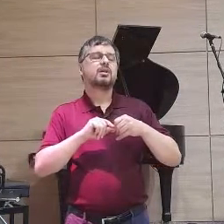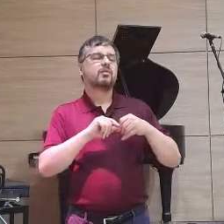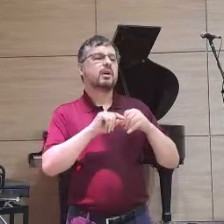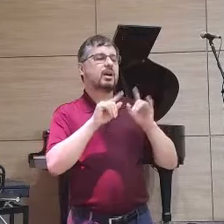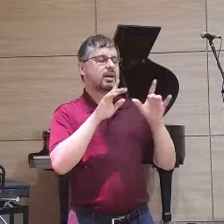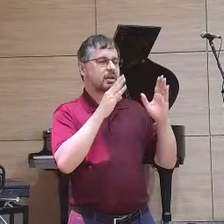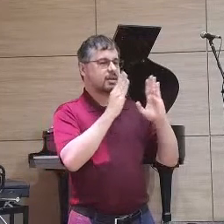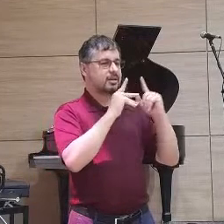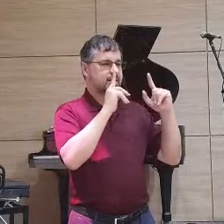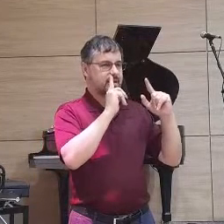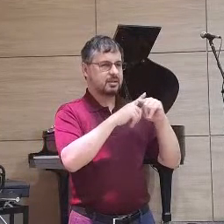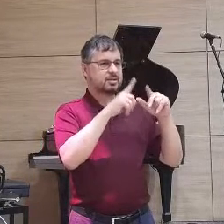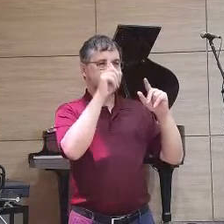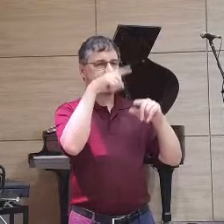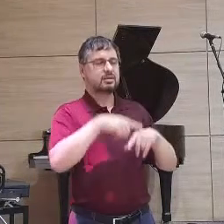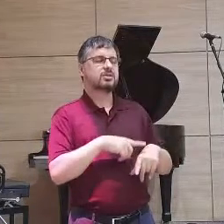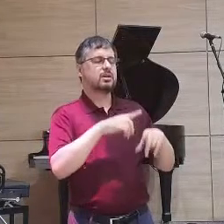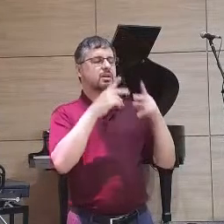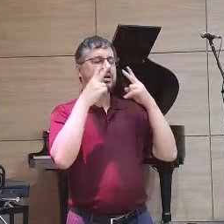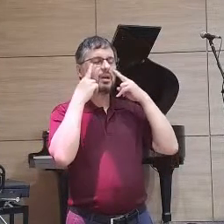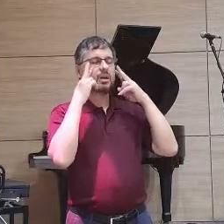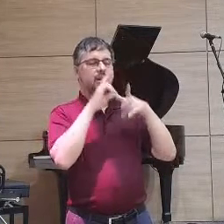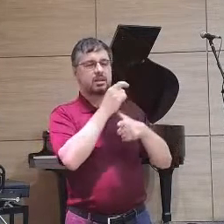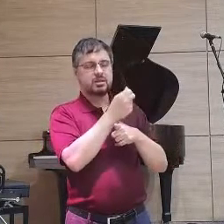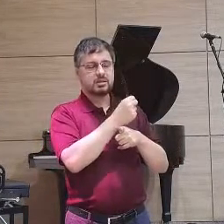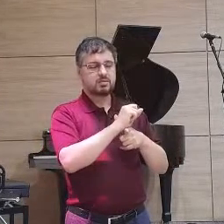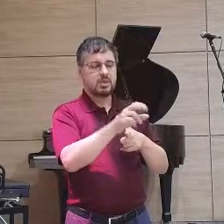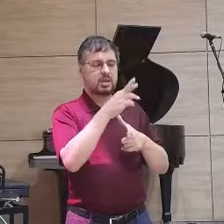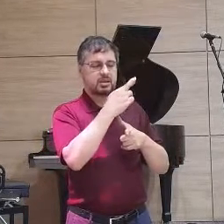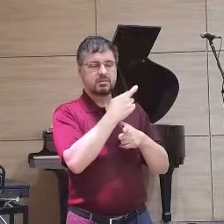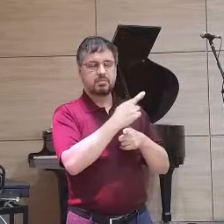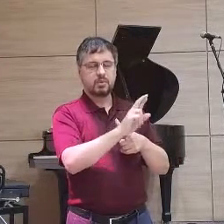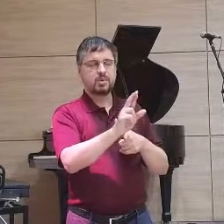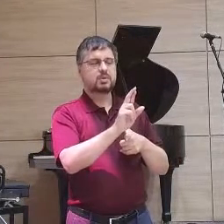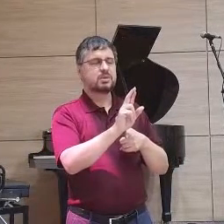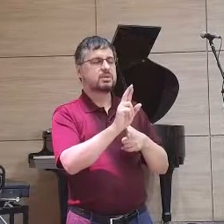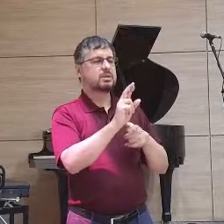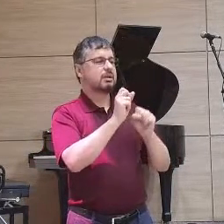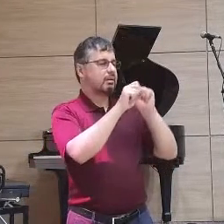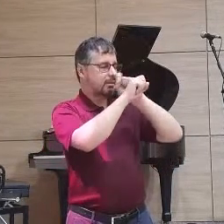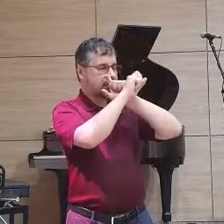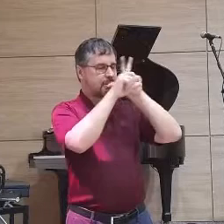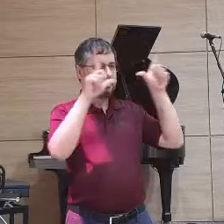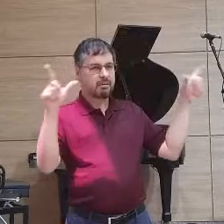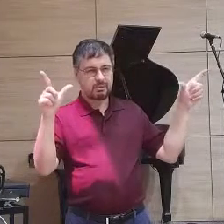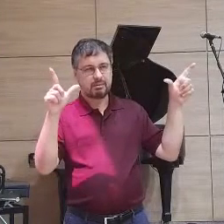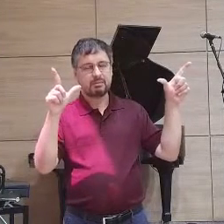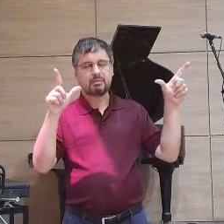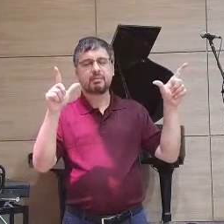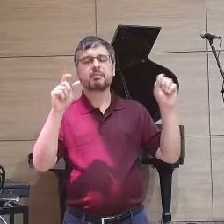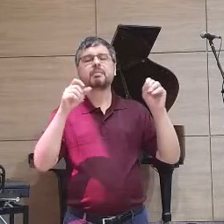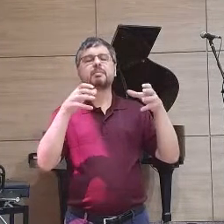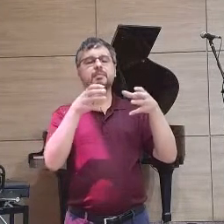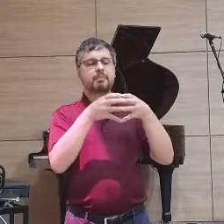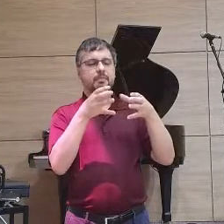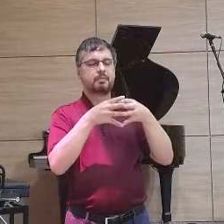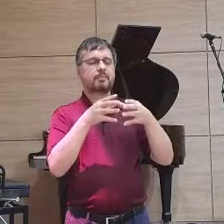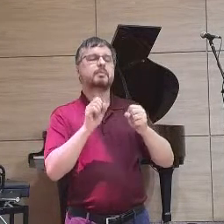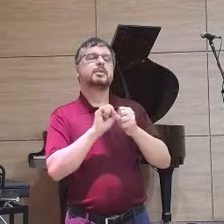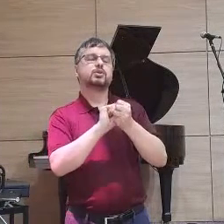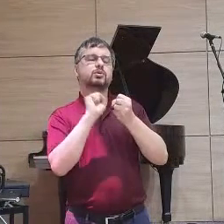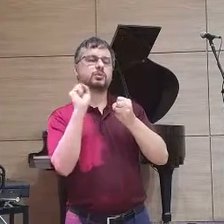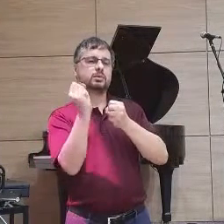seja uma resposta visível e pra sociedade visível para a